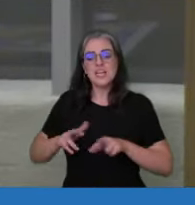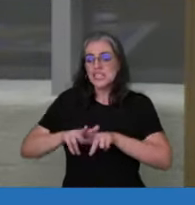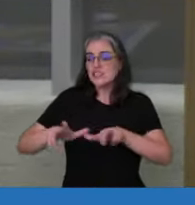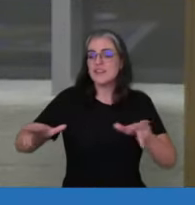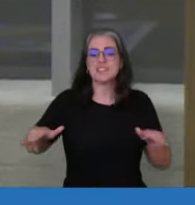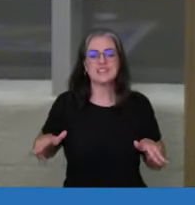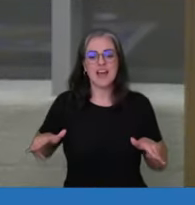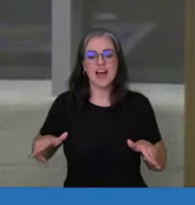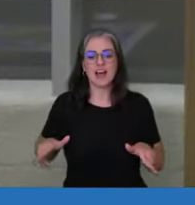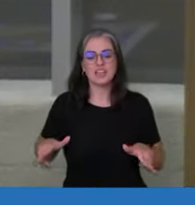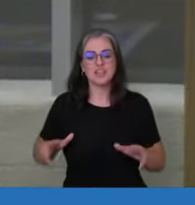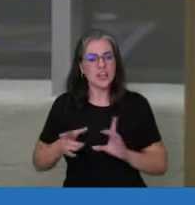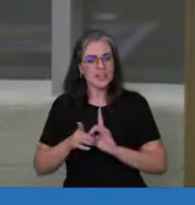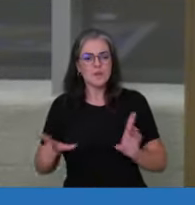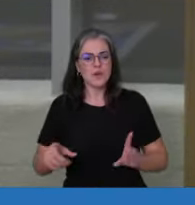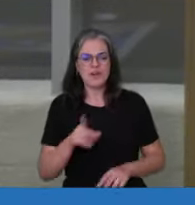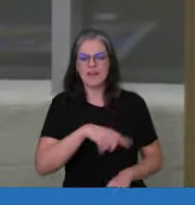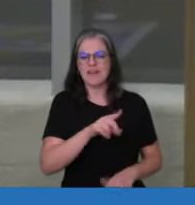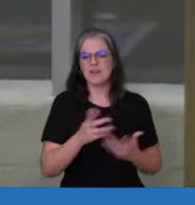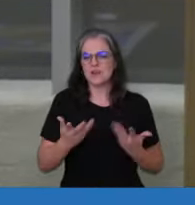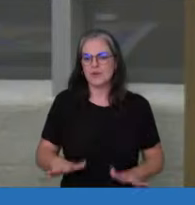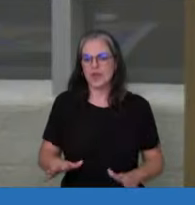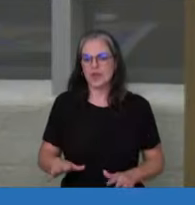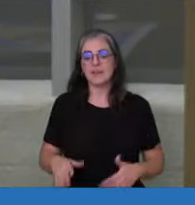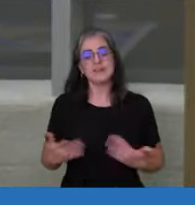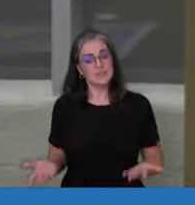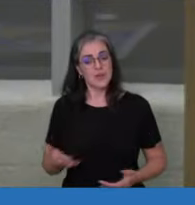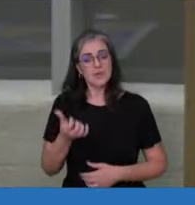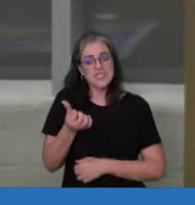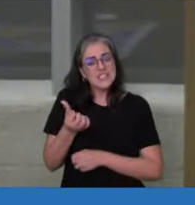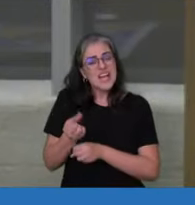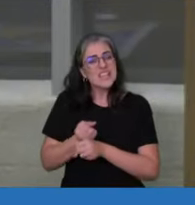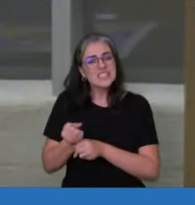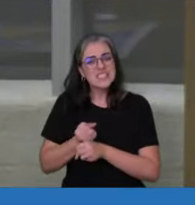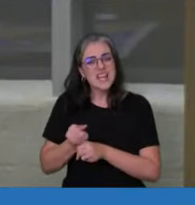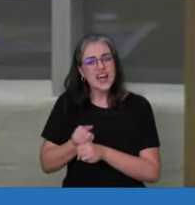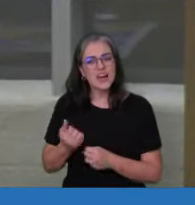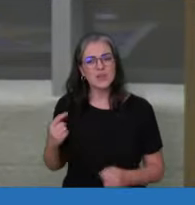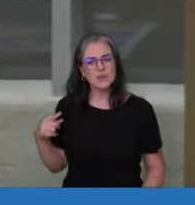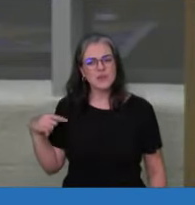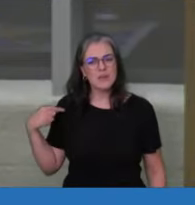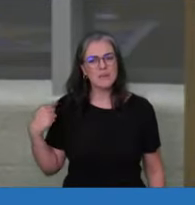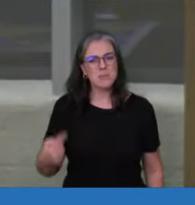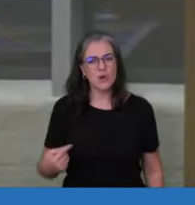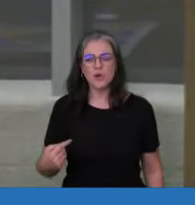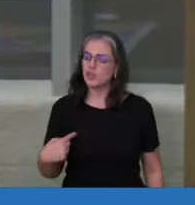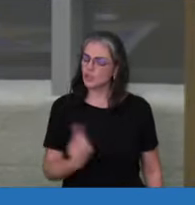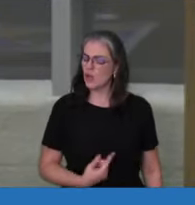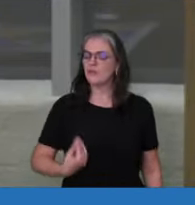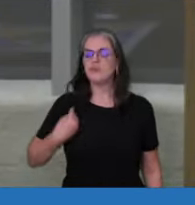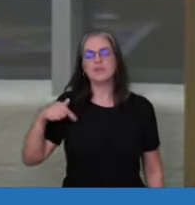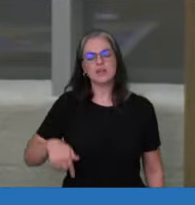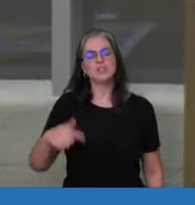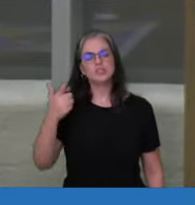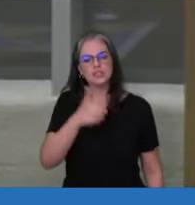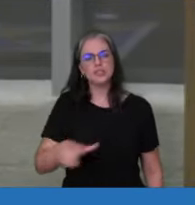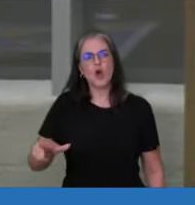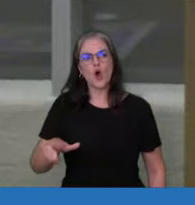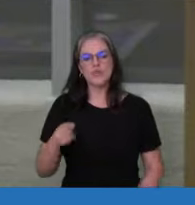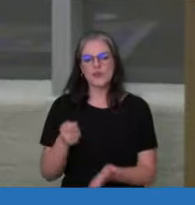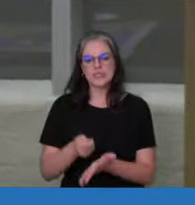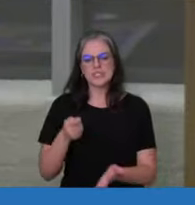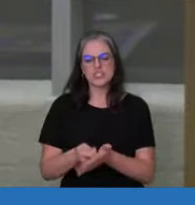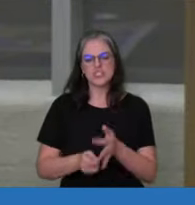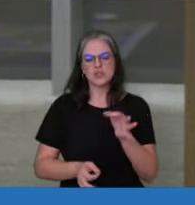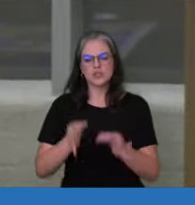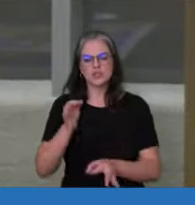um projeto de democracia. Então, 6 anos depois, nós estamos aqui novamente exigindo